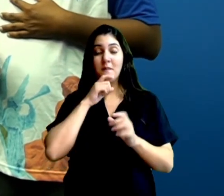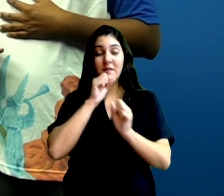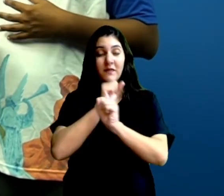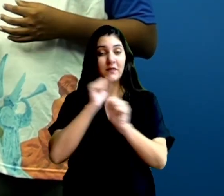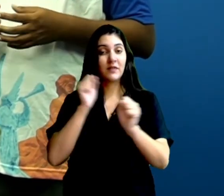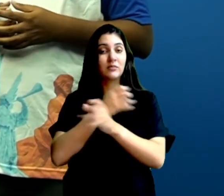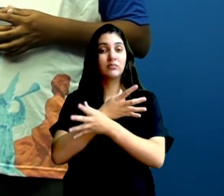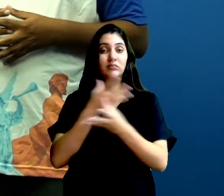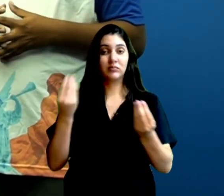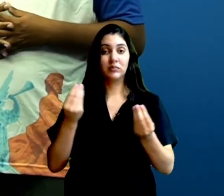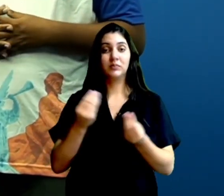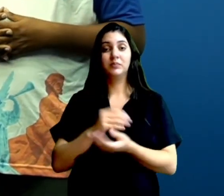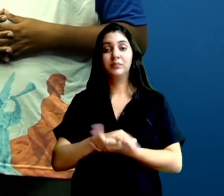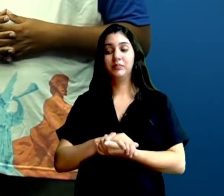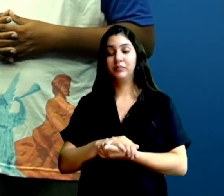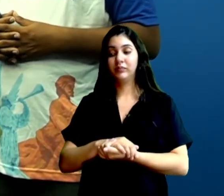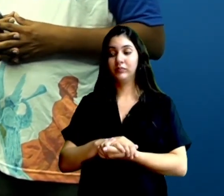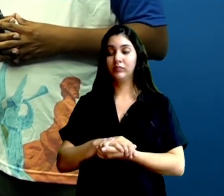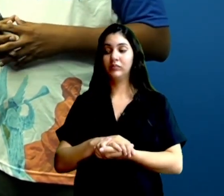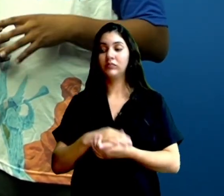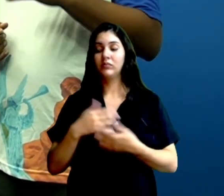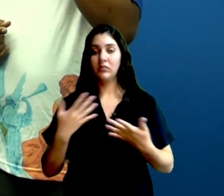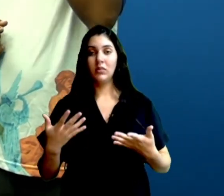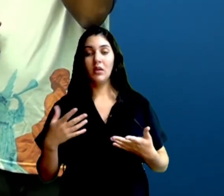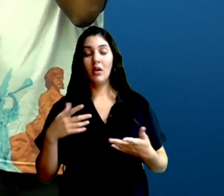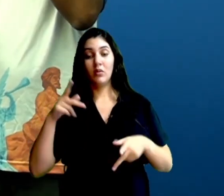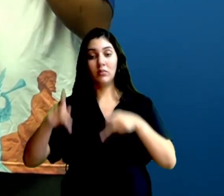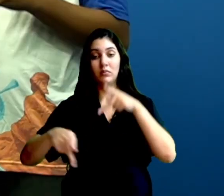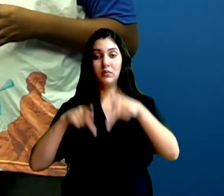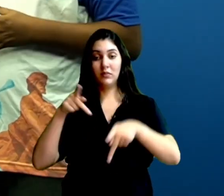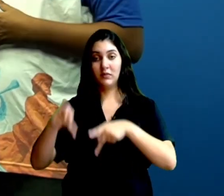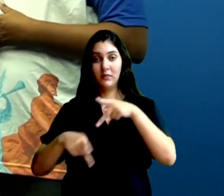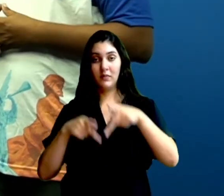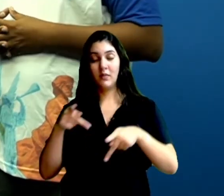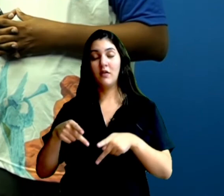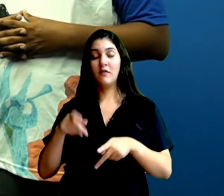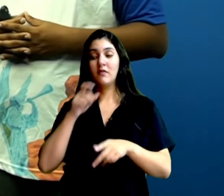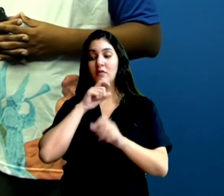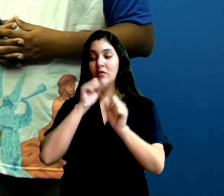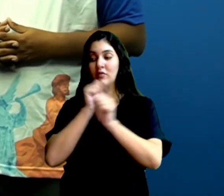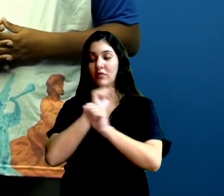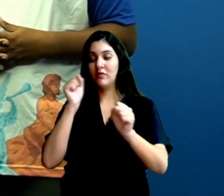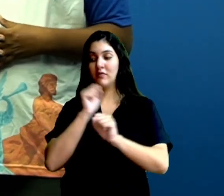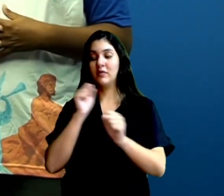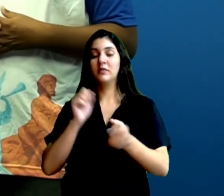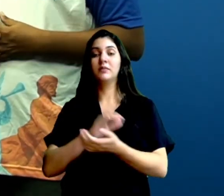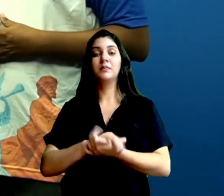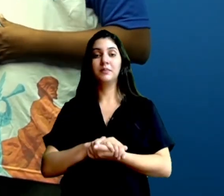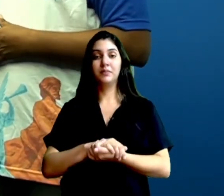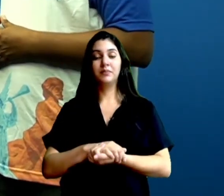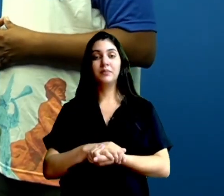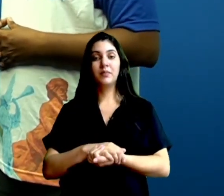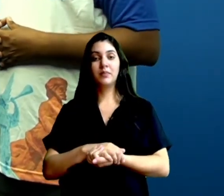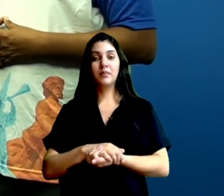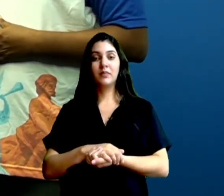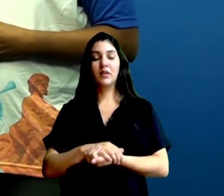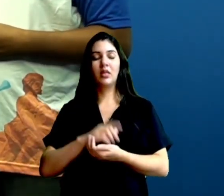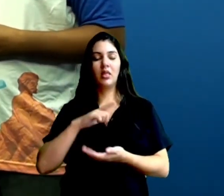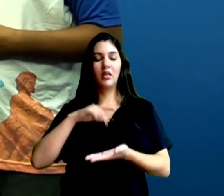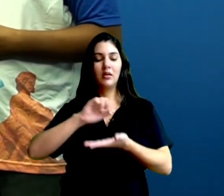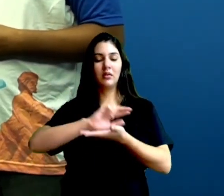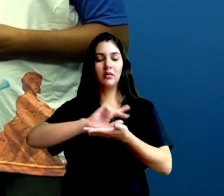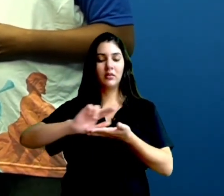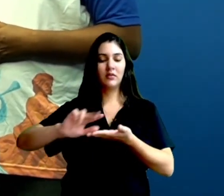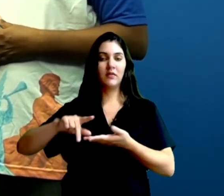frio, né. E aqui nós temos um pouco sobre os povos do frio, né, que são Inuits ou Esquimós, né, que são vários